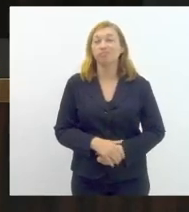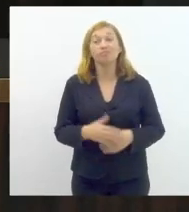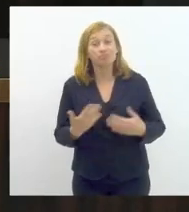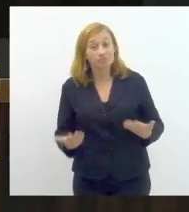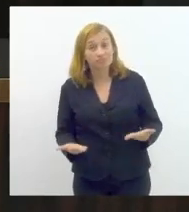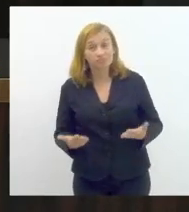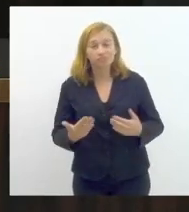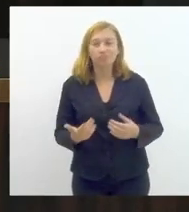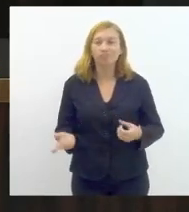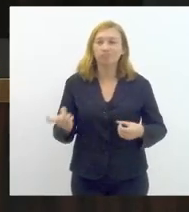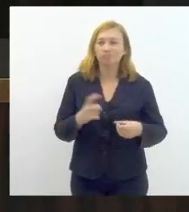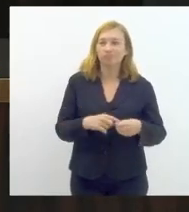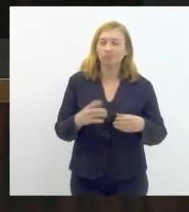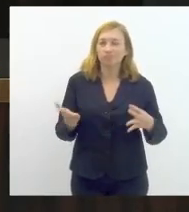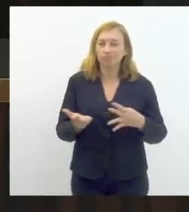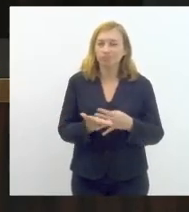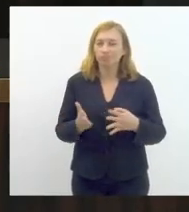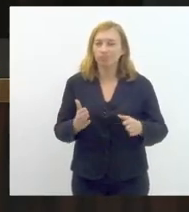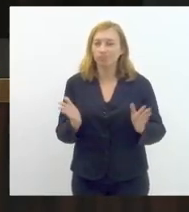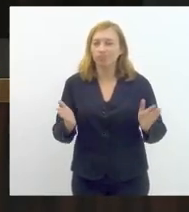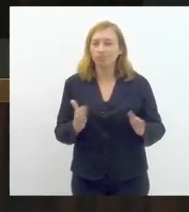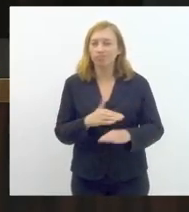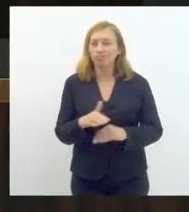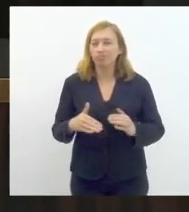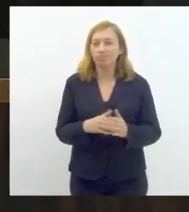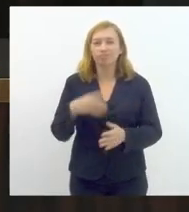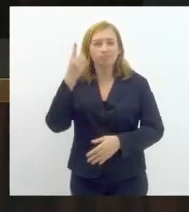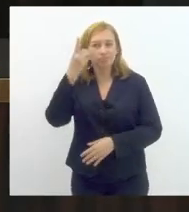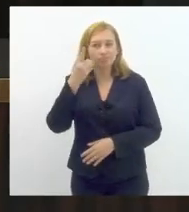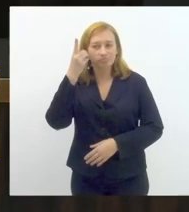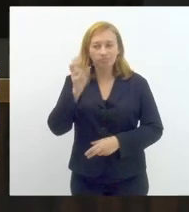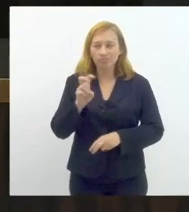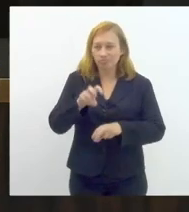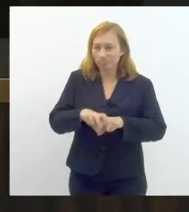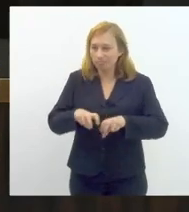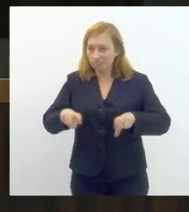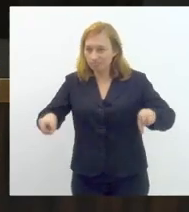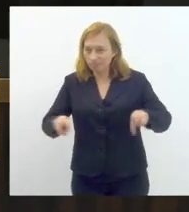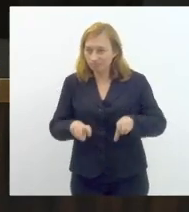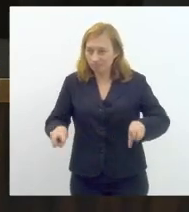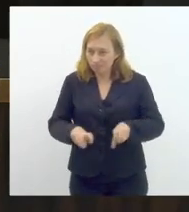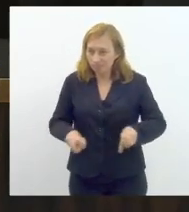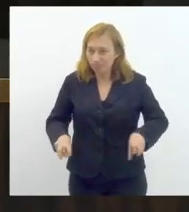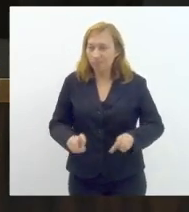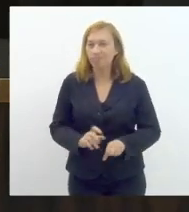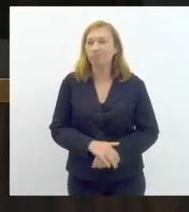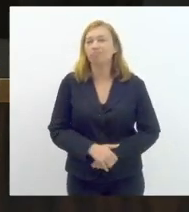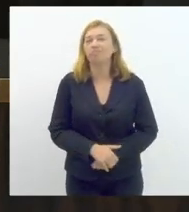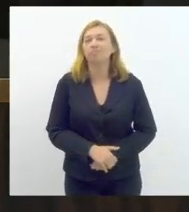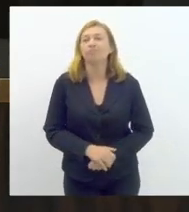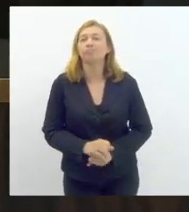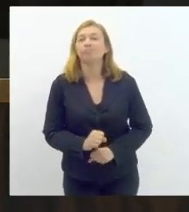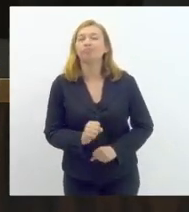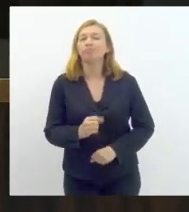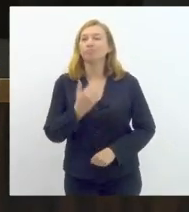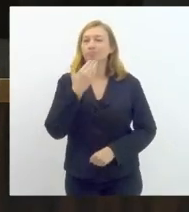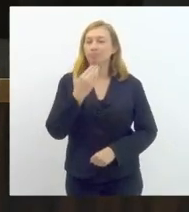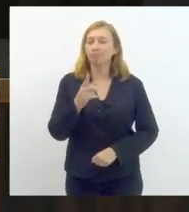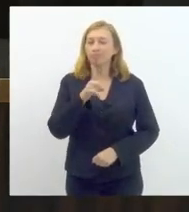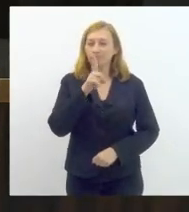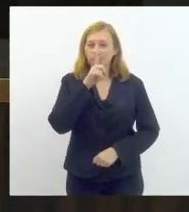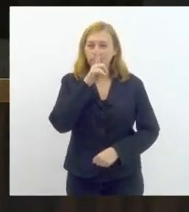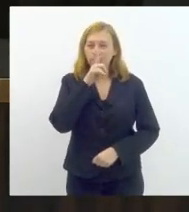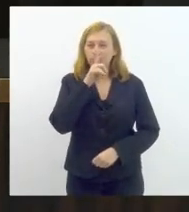está reaberta a sessão, agora que todos os deputados e deputadas estão sentados em vossos lugares. Peço, por favor,